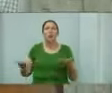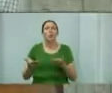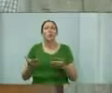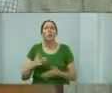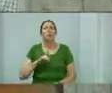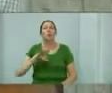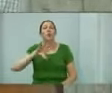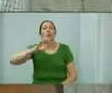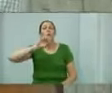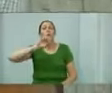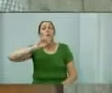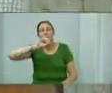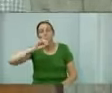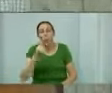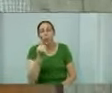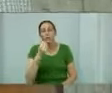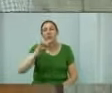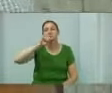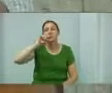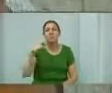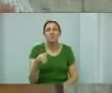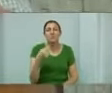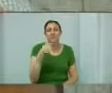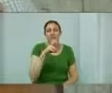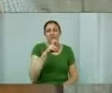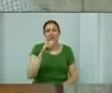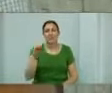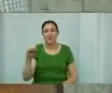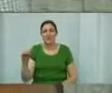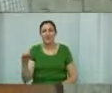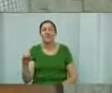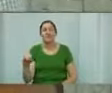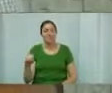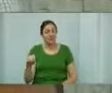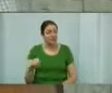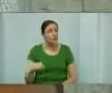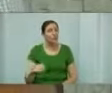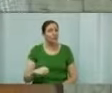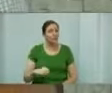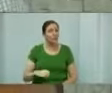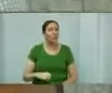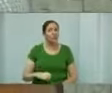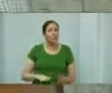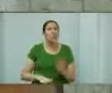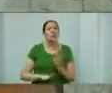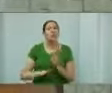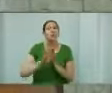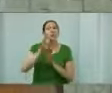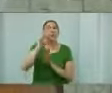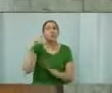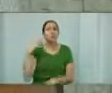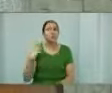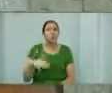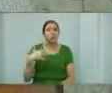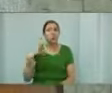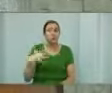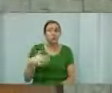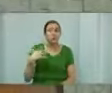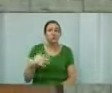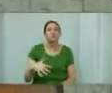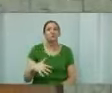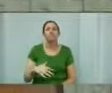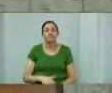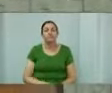8.500. 8.500, 7 mil da nossa rede, que nós diretamente, e